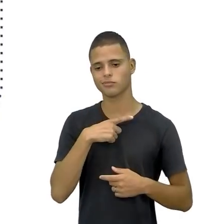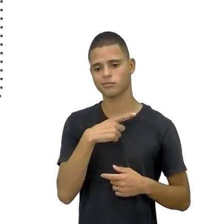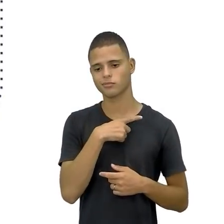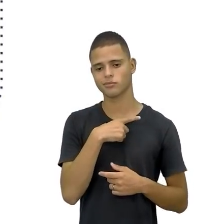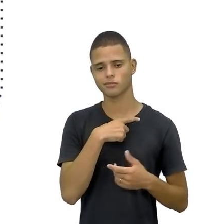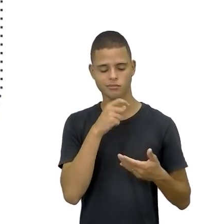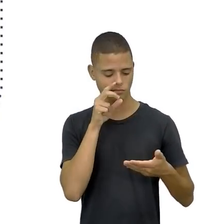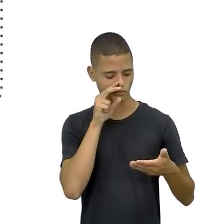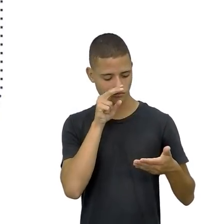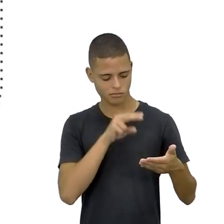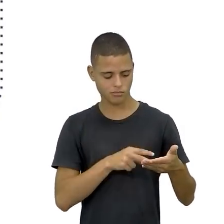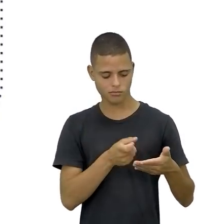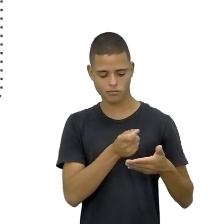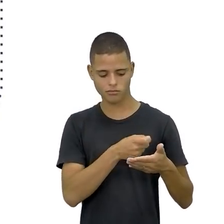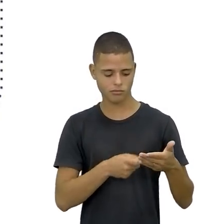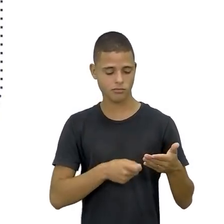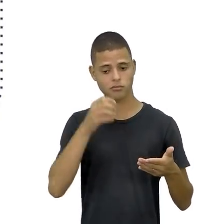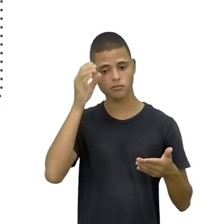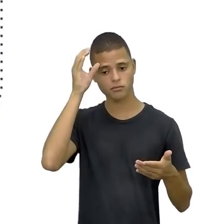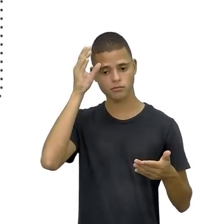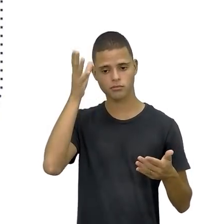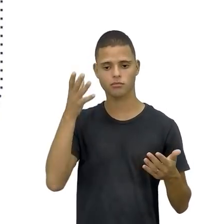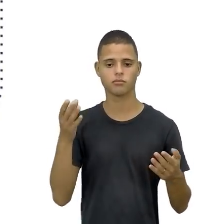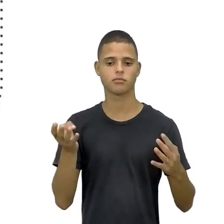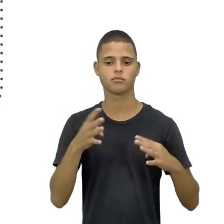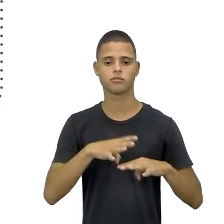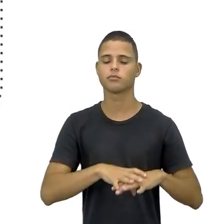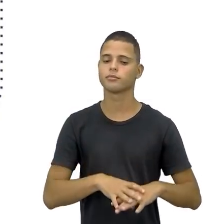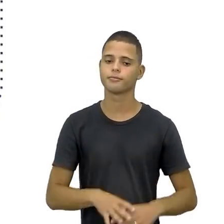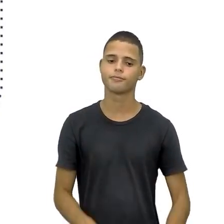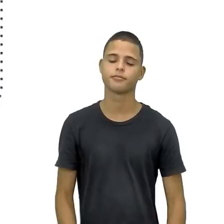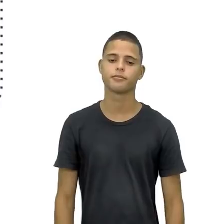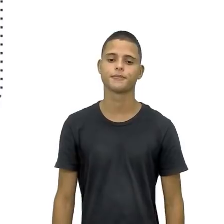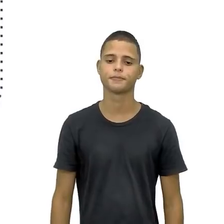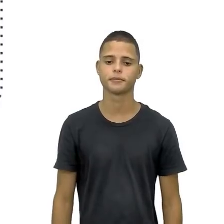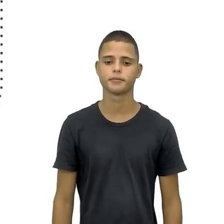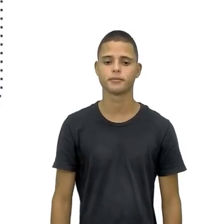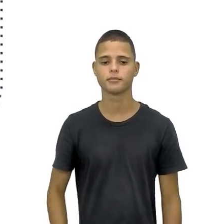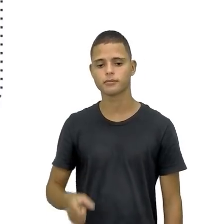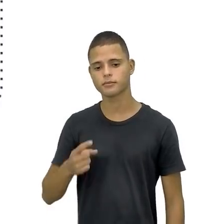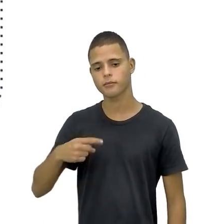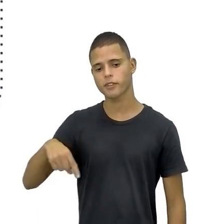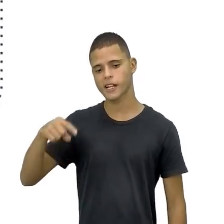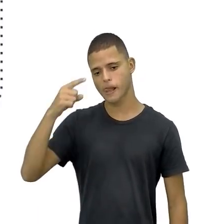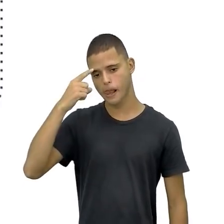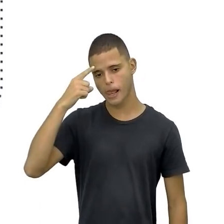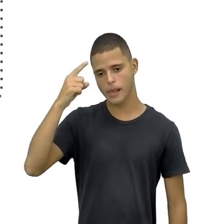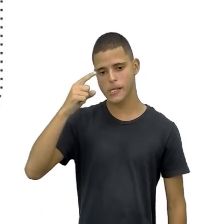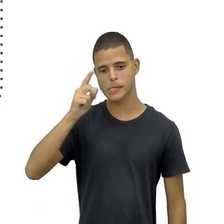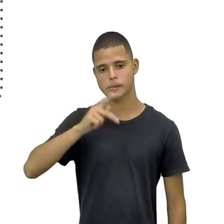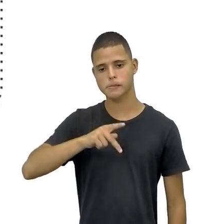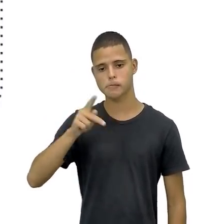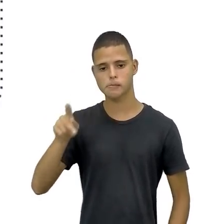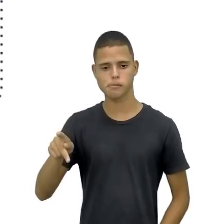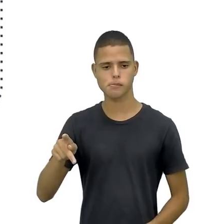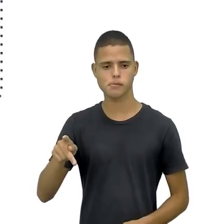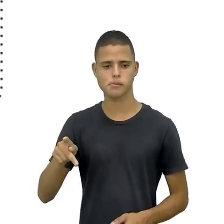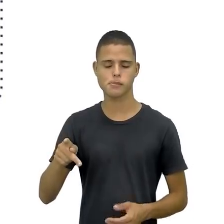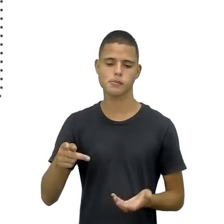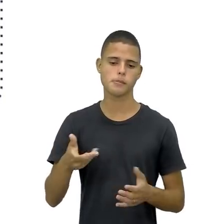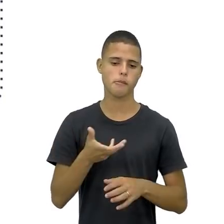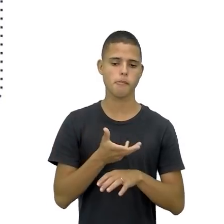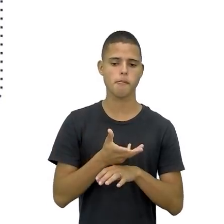de leitura, escrita e conhecimento matemático. Quando nós pensamos, né, na ideia de professores da mesma área, que nós